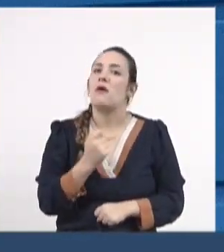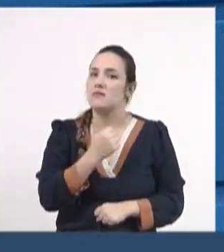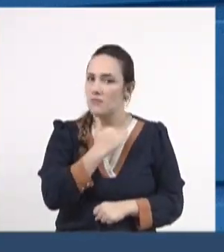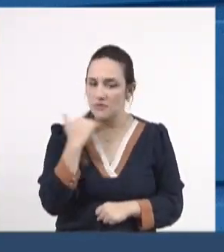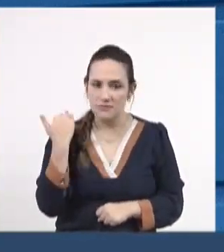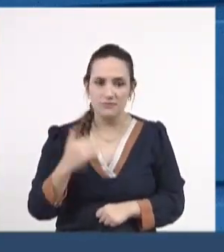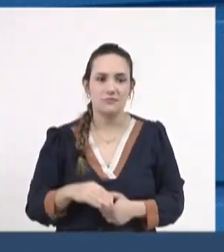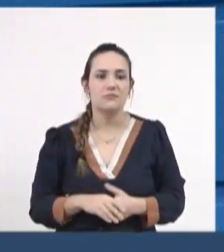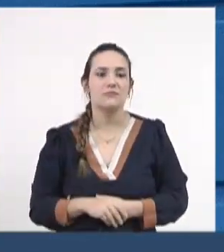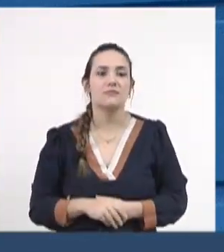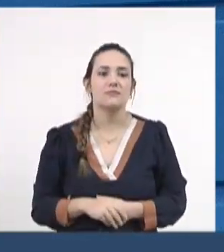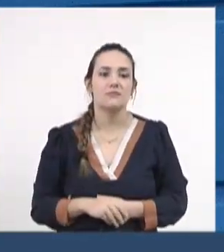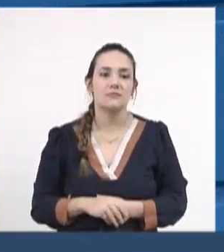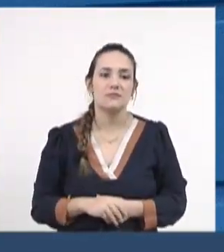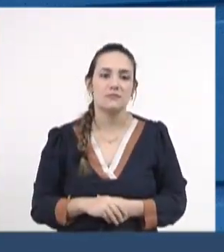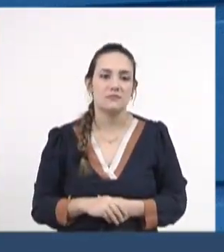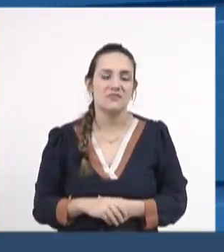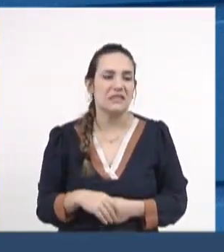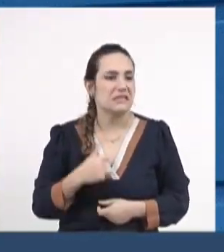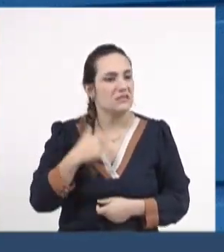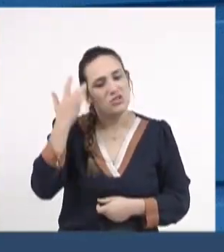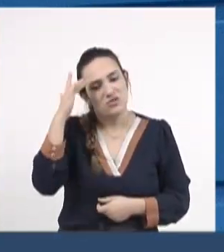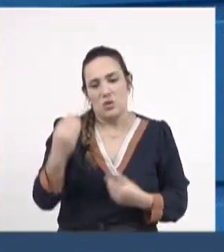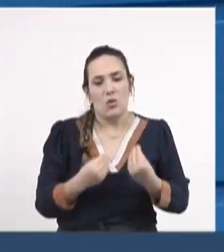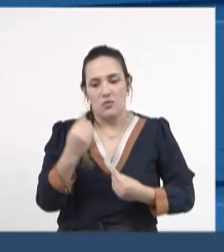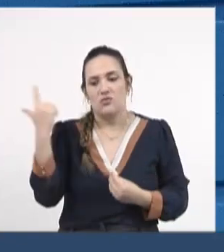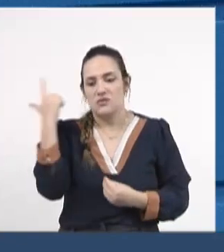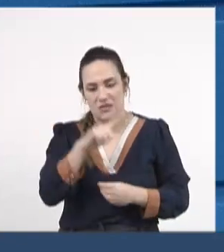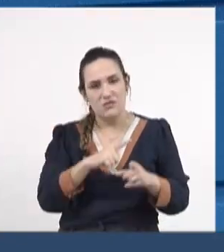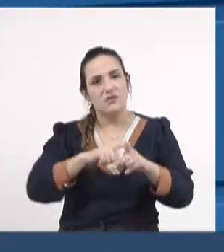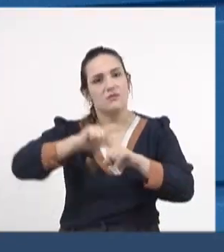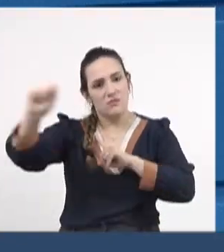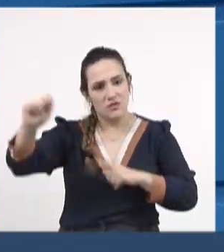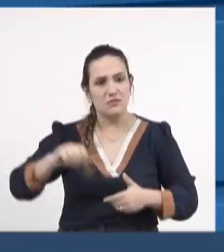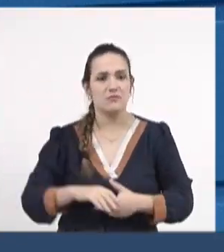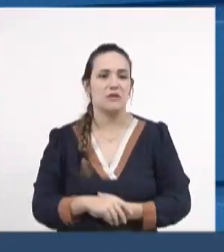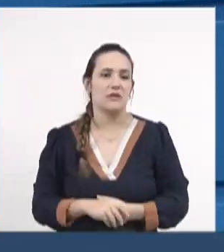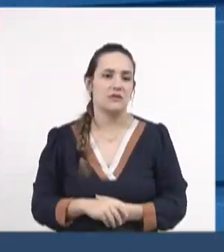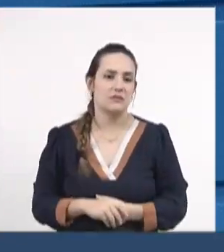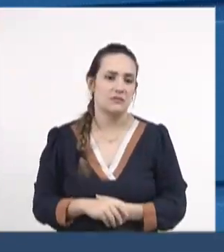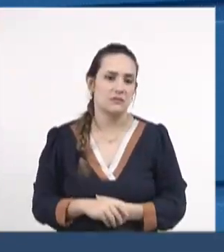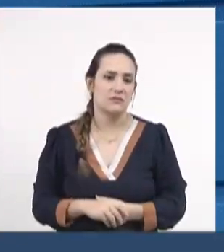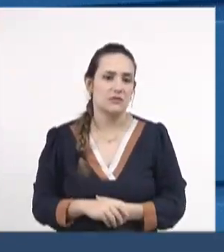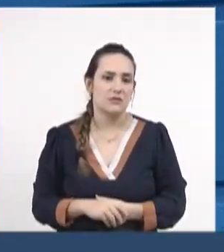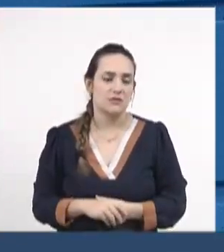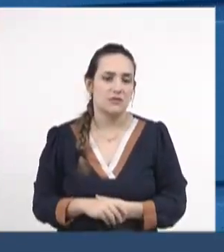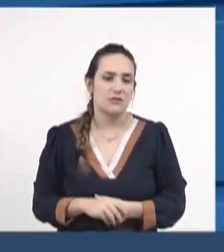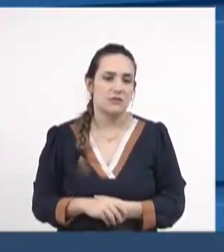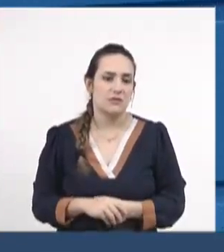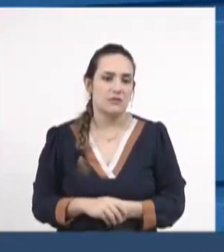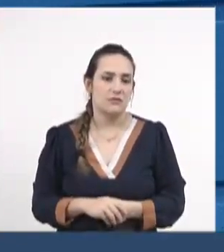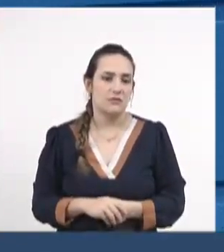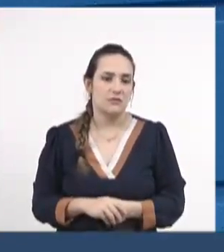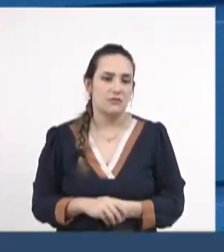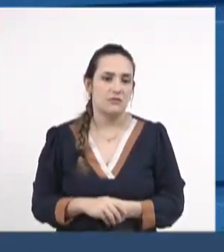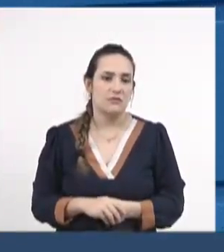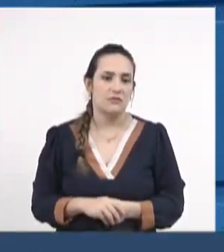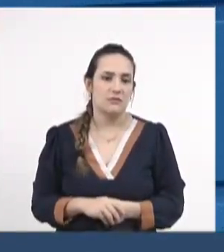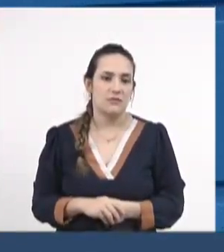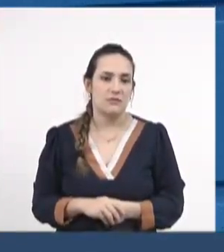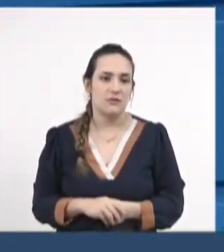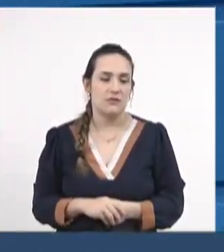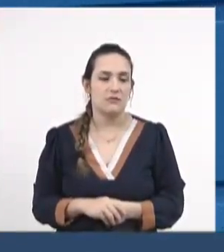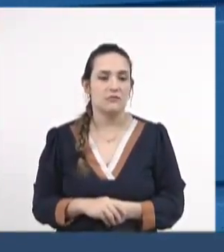morte. Nós saímos de lá, não sei como, que Deus nos tirou de dentro daquela comunidade indígena. Resumo: eu fui